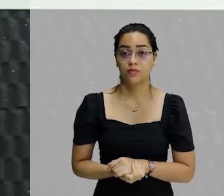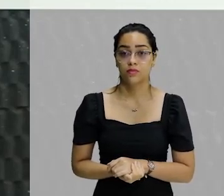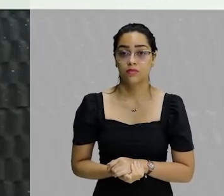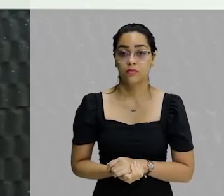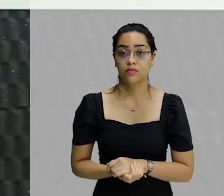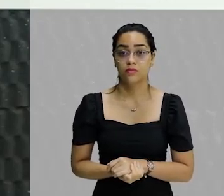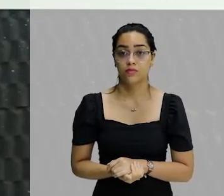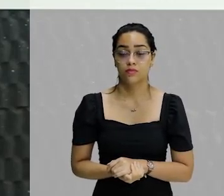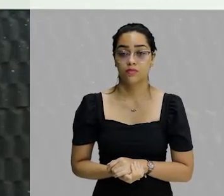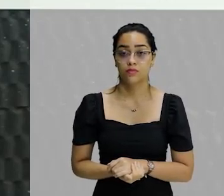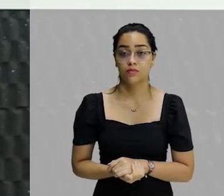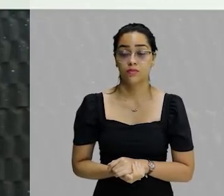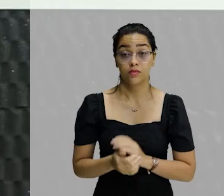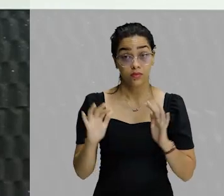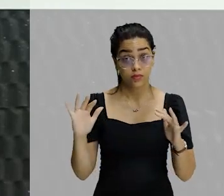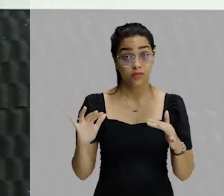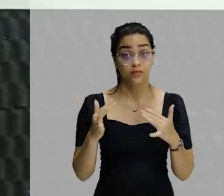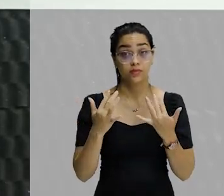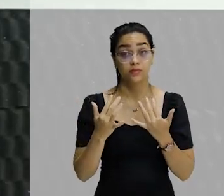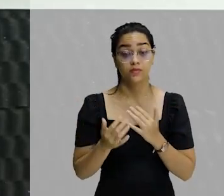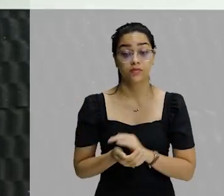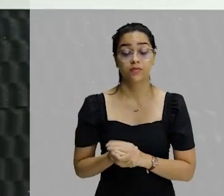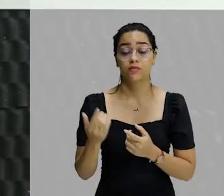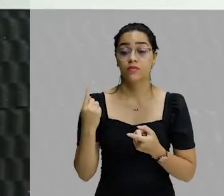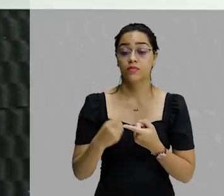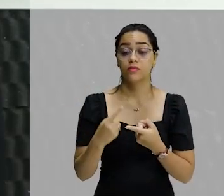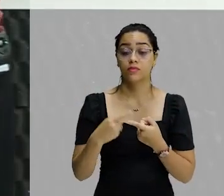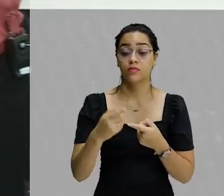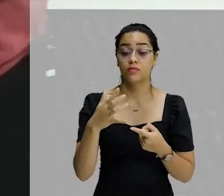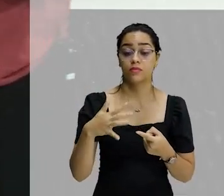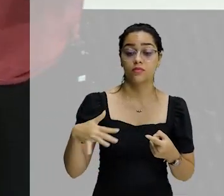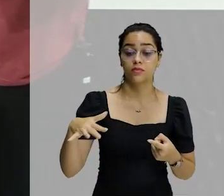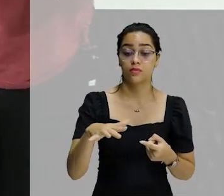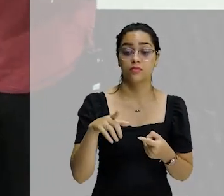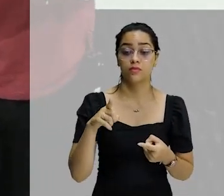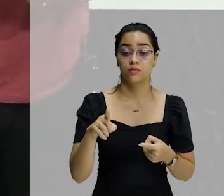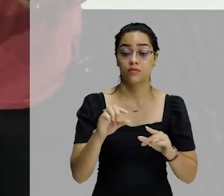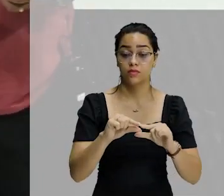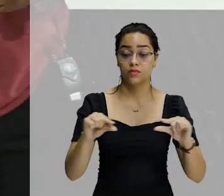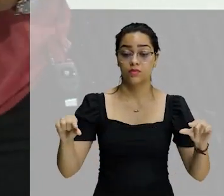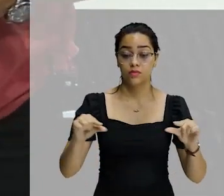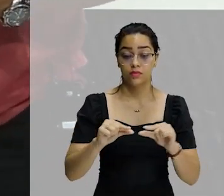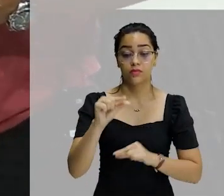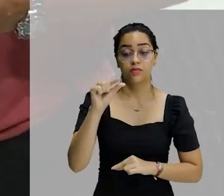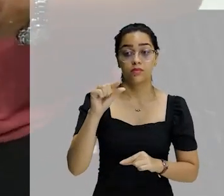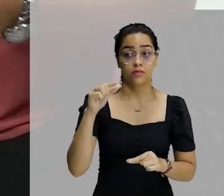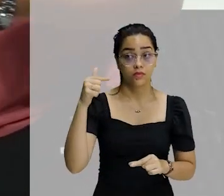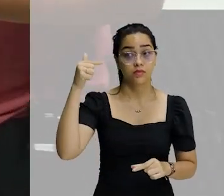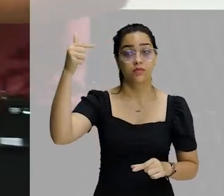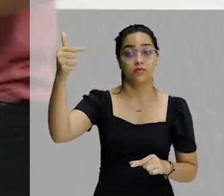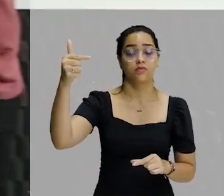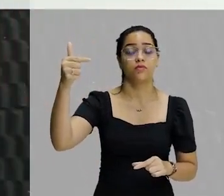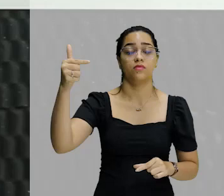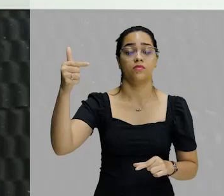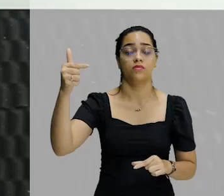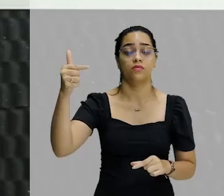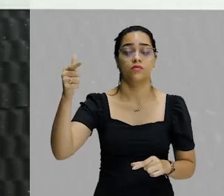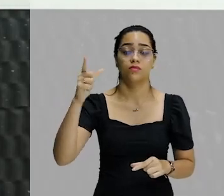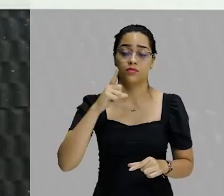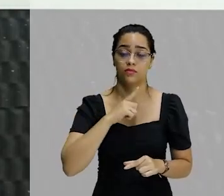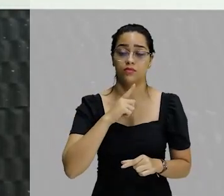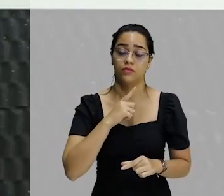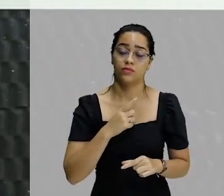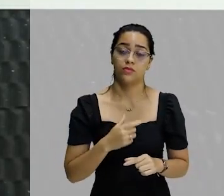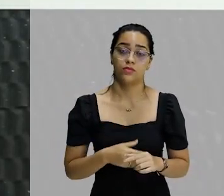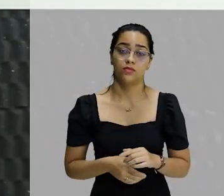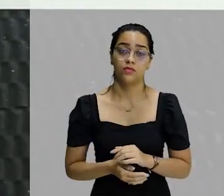centímetro cúbico, galera, certo? Porque a área você mede 1 centímetro ao quadrado, né? A unidade de área é